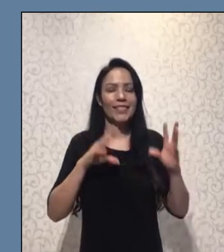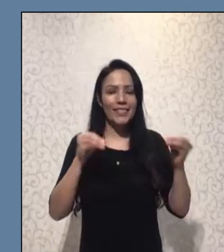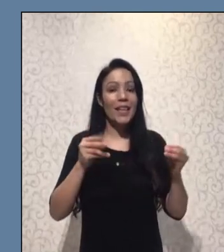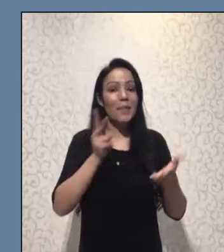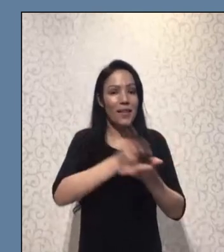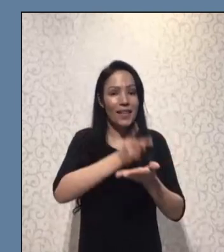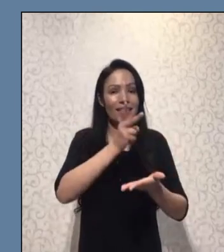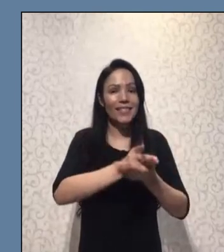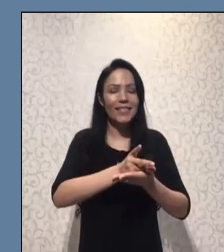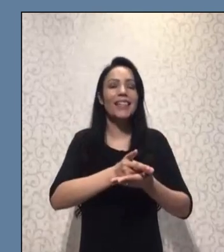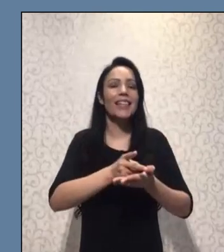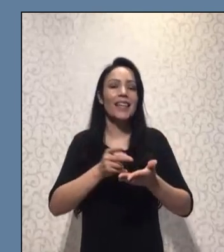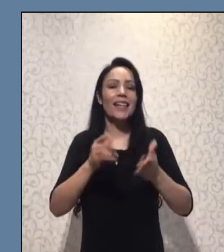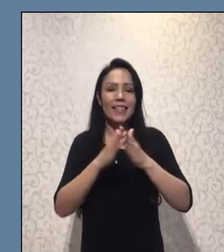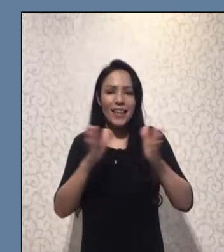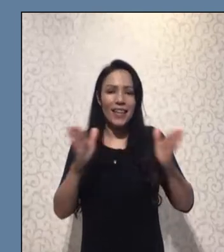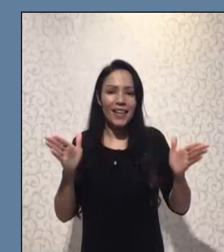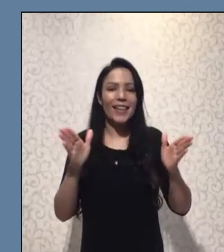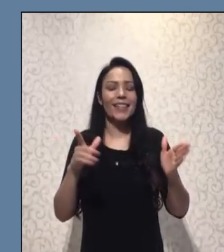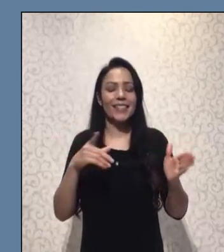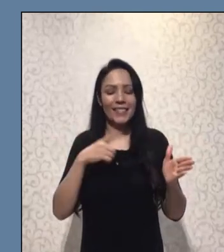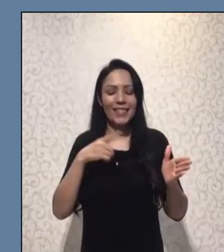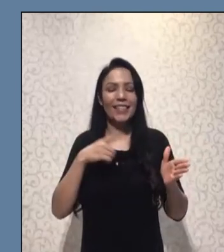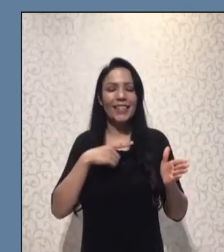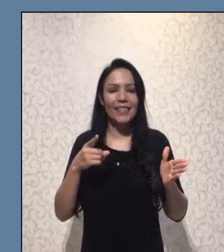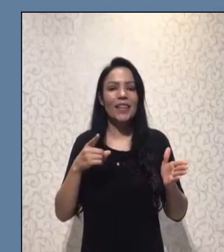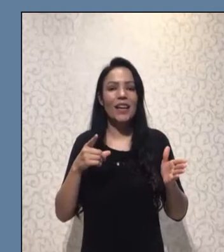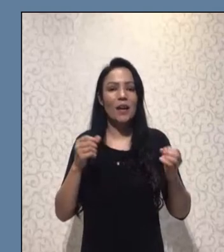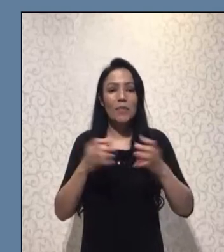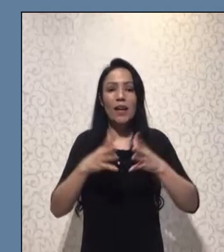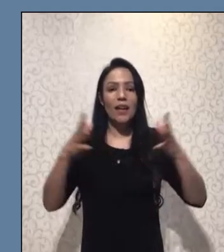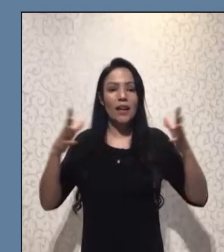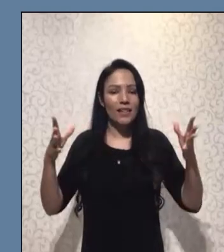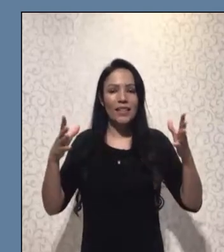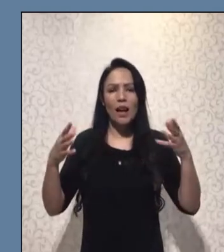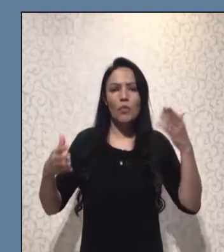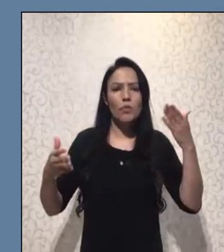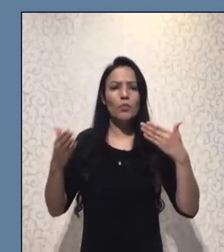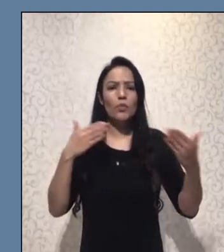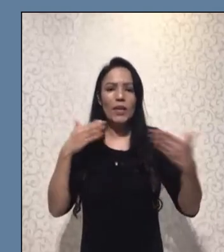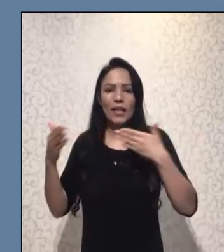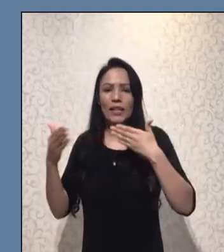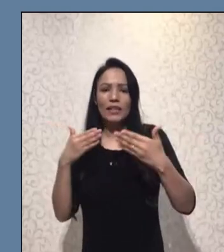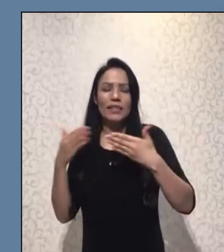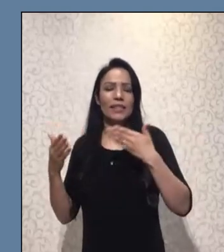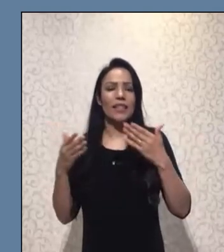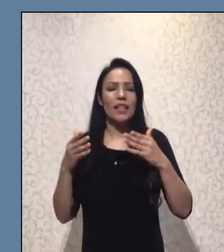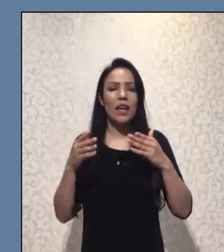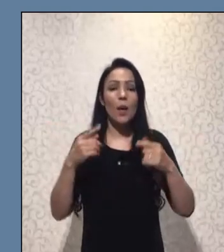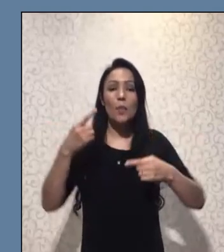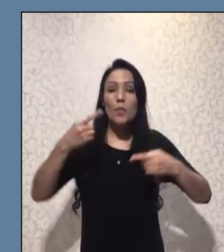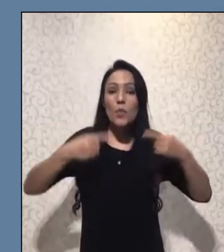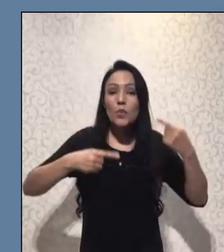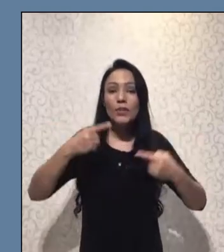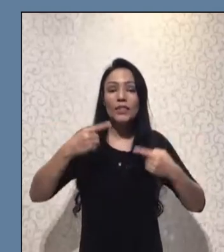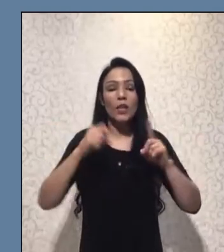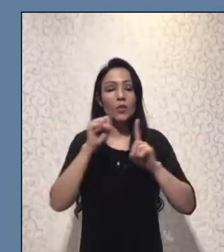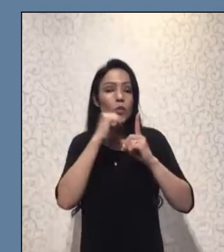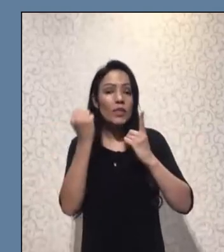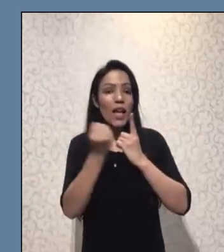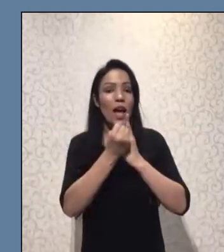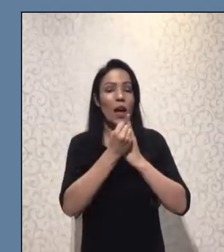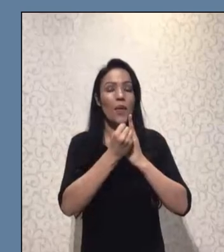a possibilidade de uma ampliação do debate social, do debate político, através de um debate